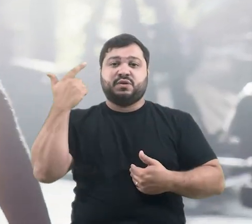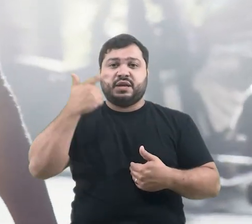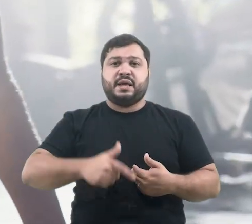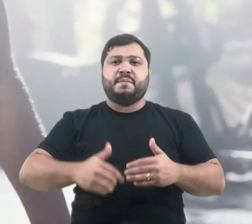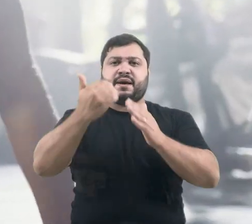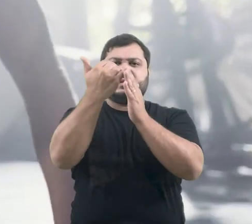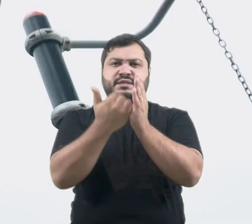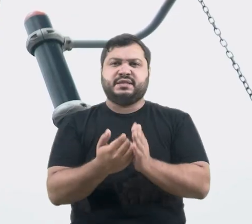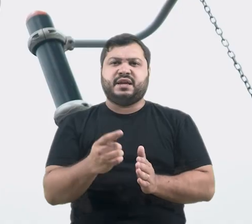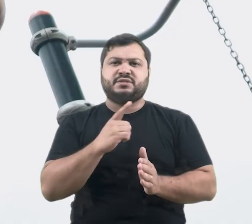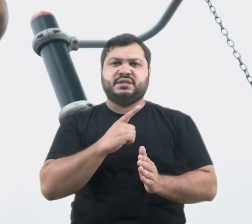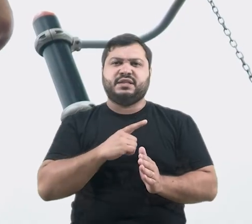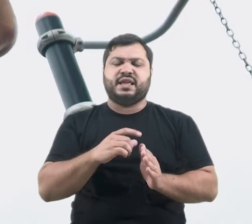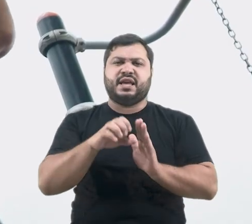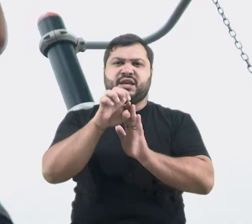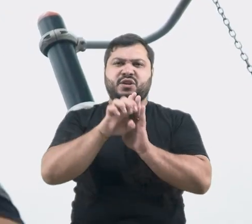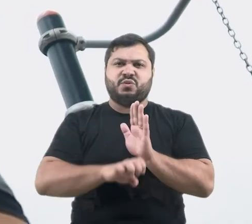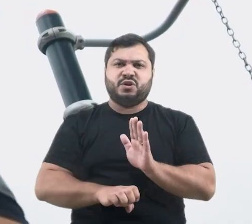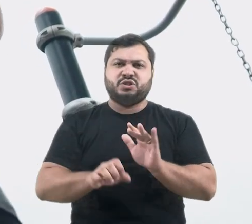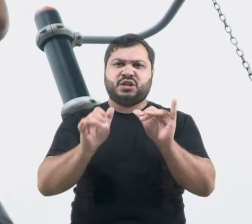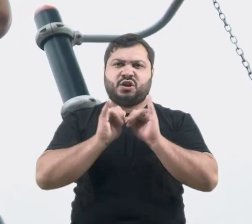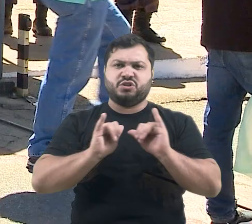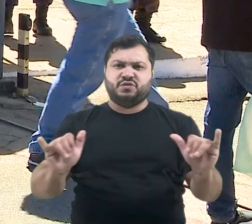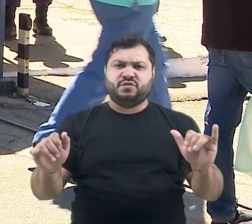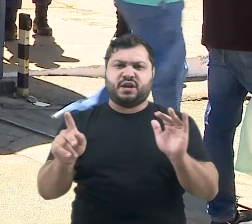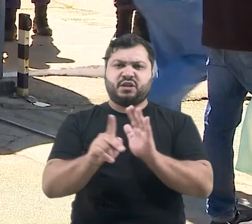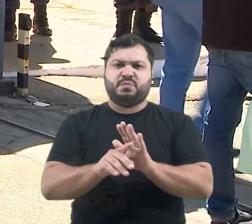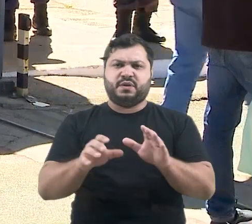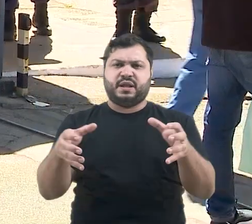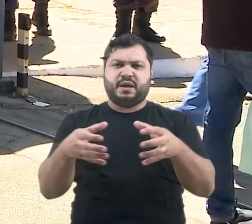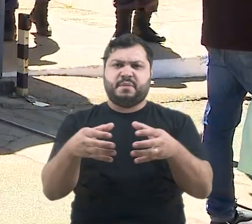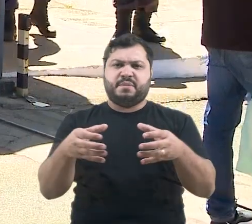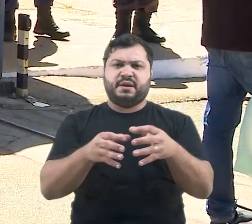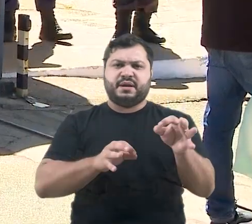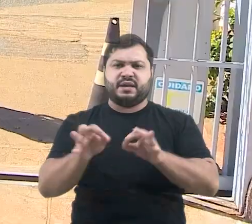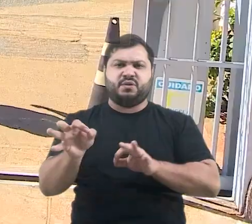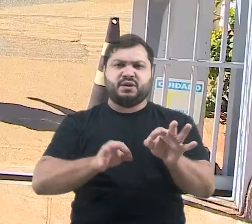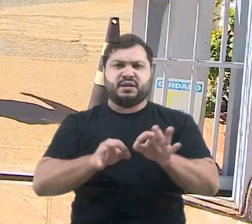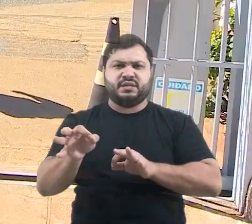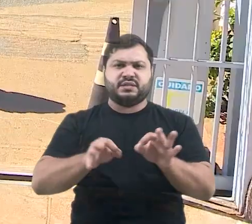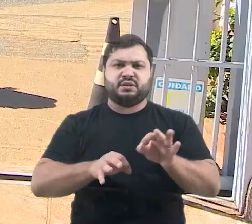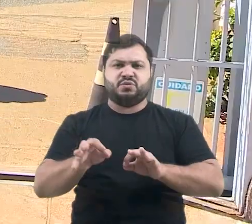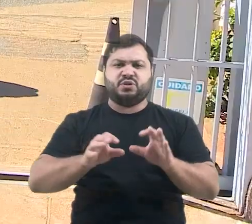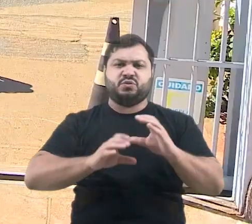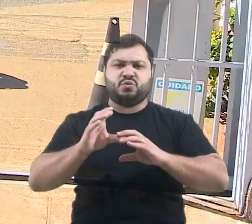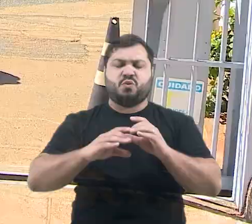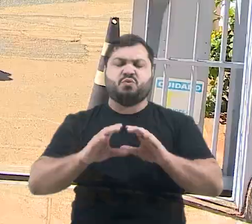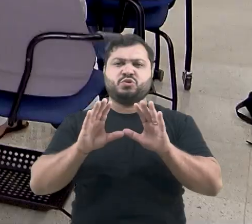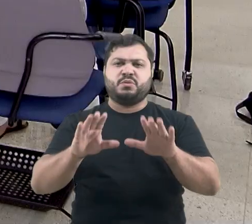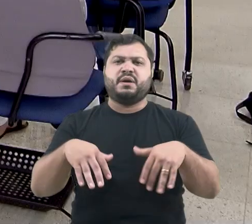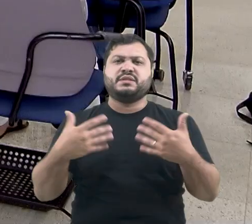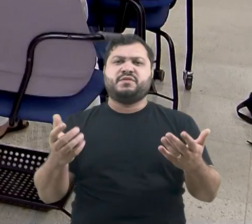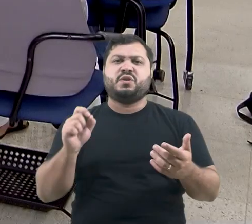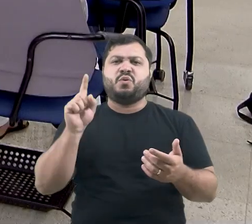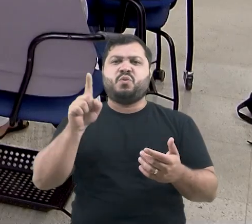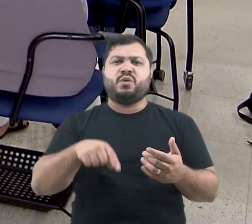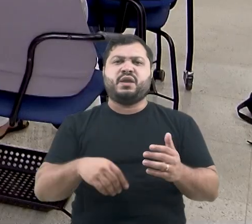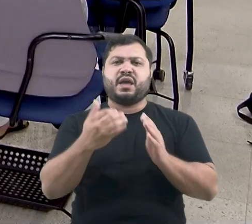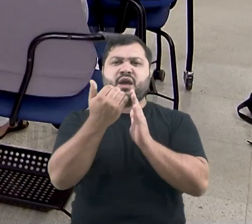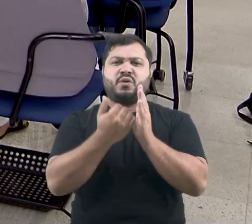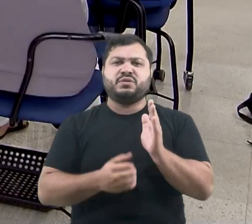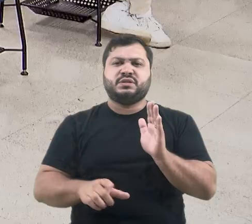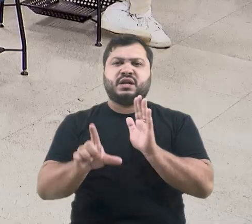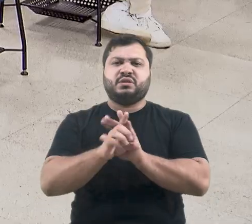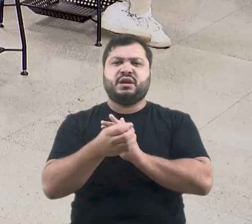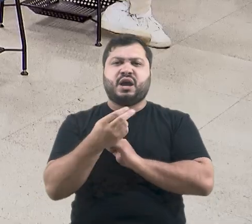físicos e outros critérios estabelecidos em edital divulgado pela banca organizadora do concurso. Mas, afinal, o